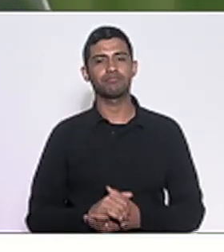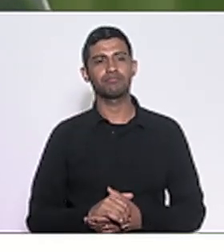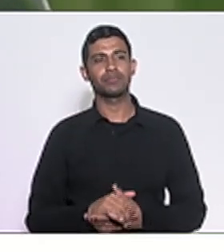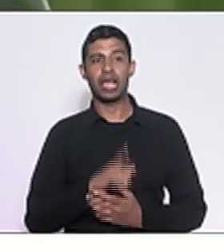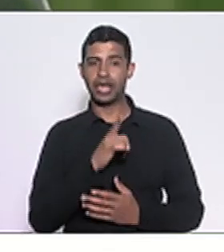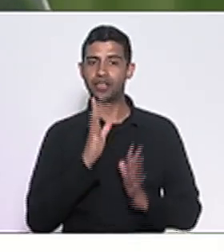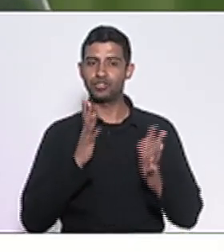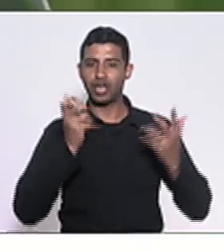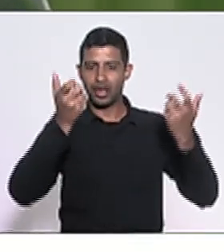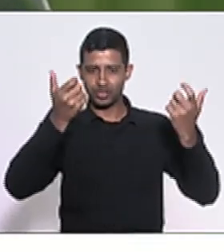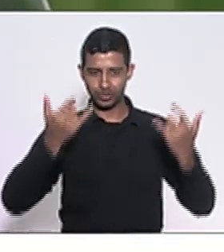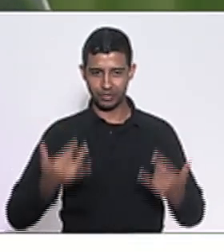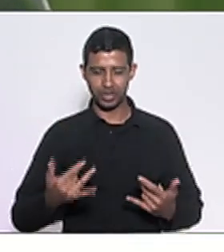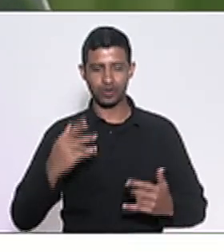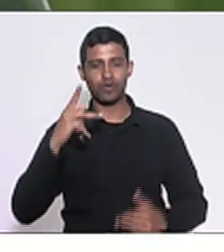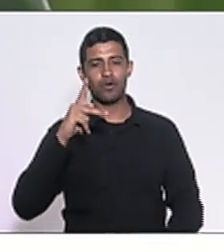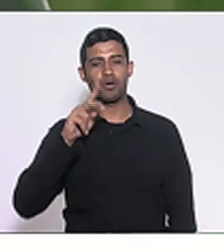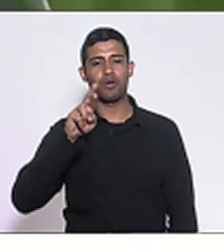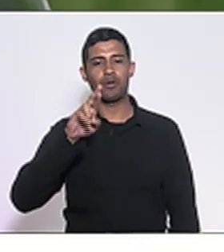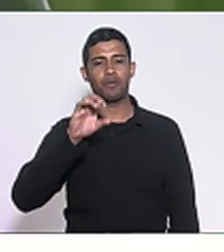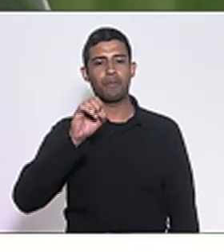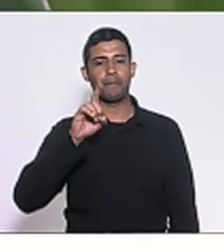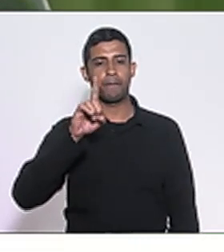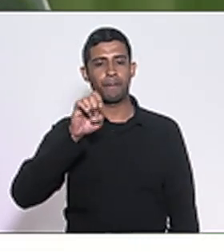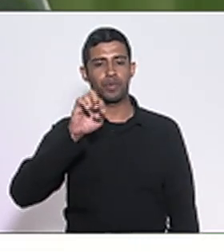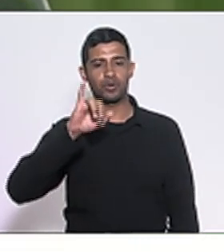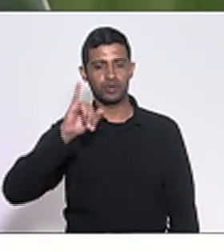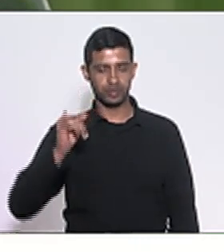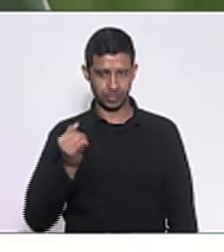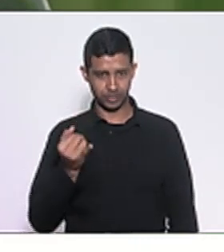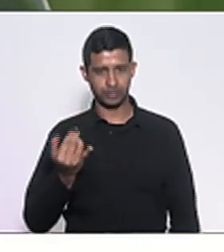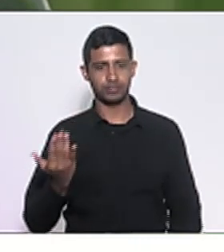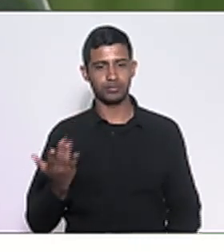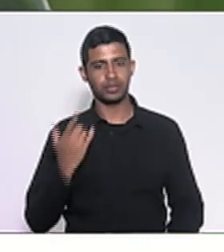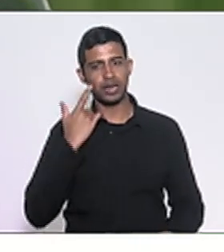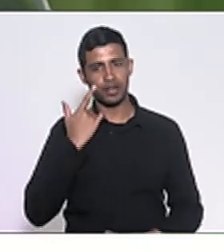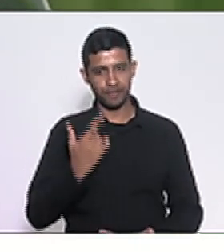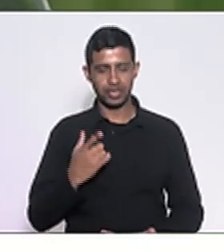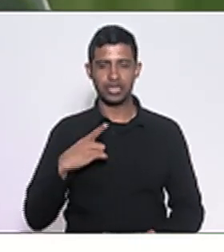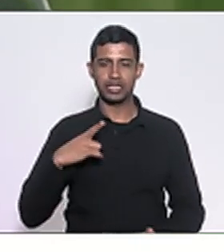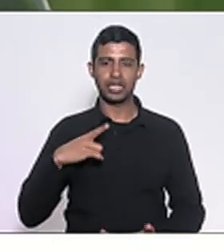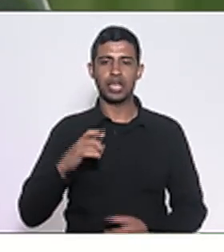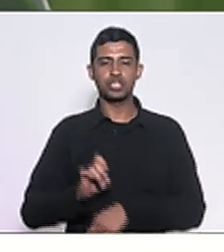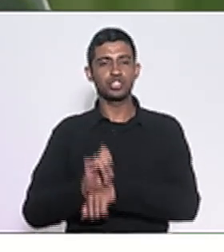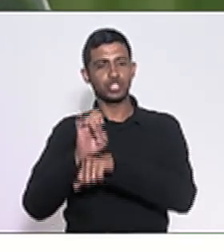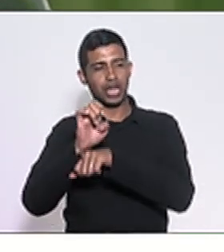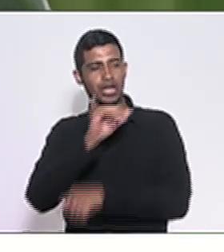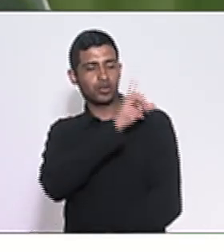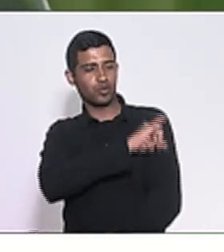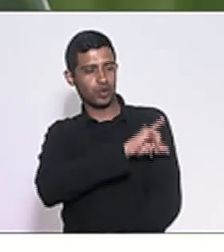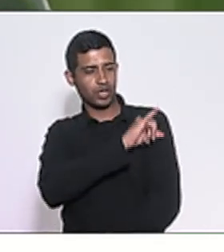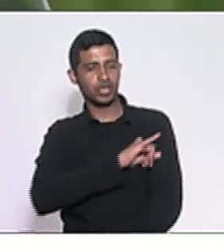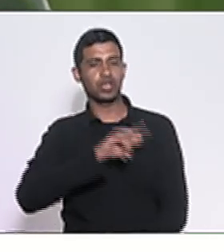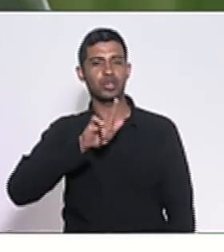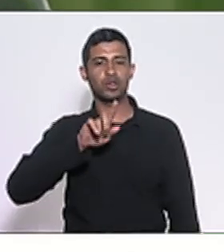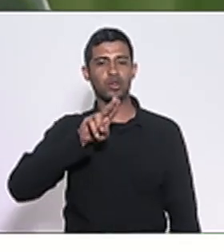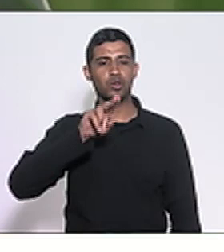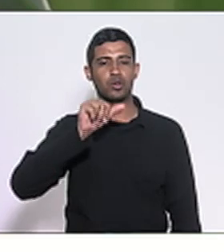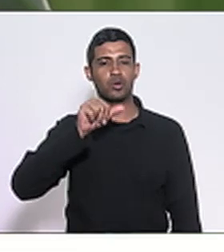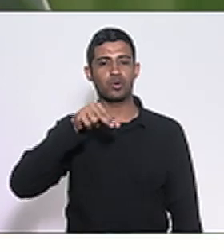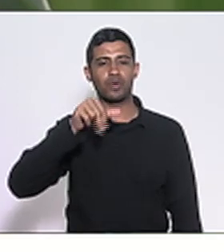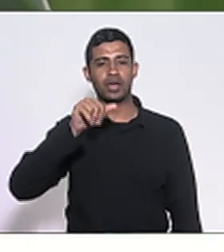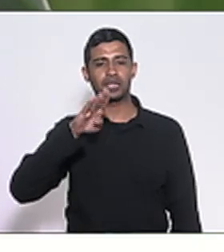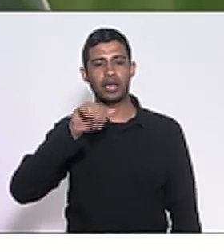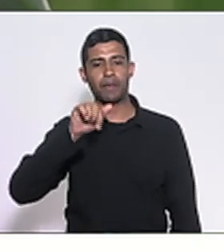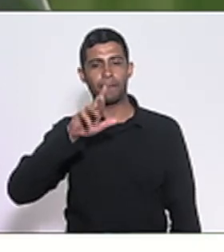Proderj remonta ainda à época do Estado do Rio, Estado da Guanabara, depois teve essa